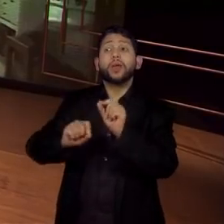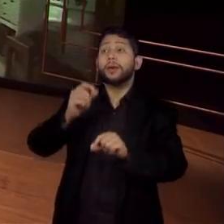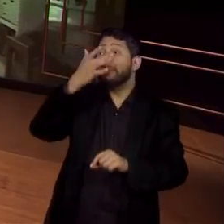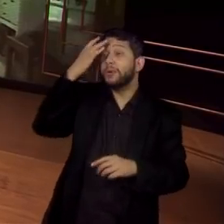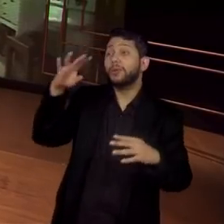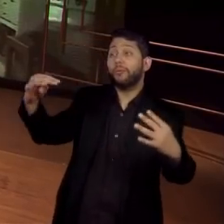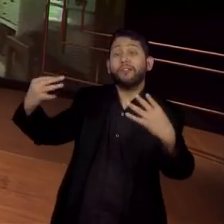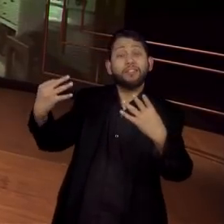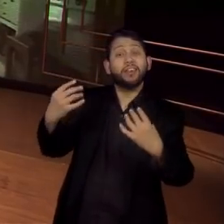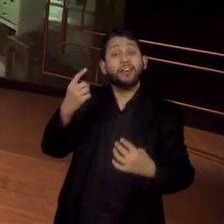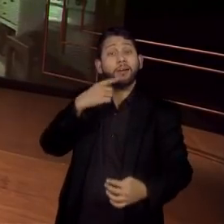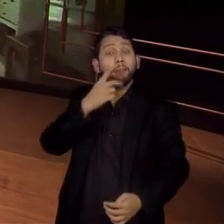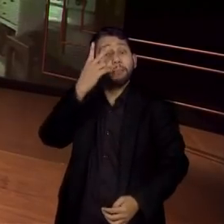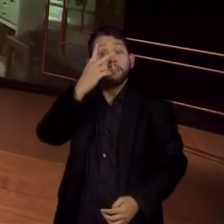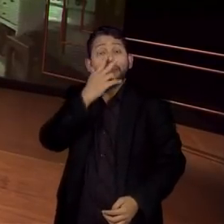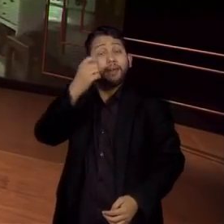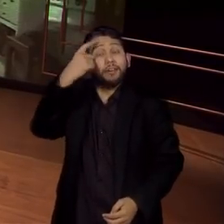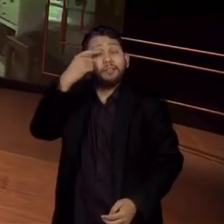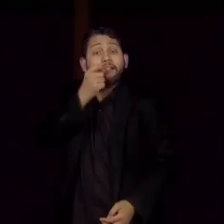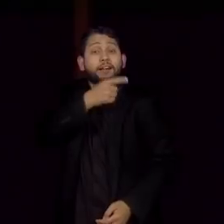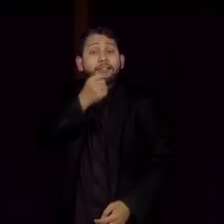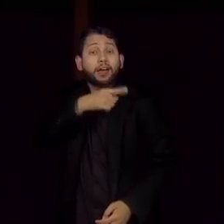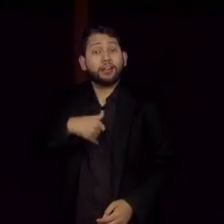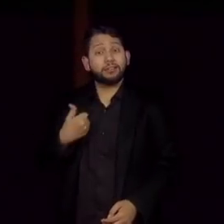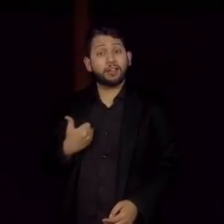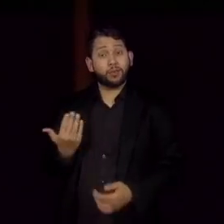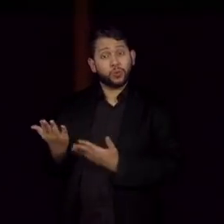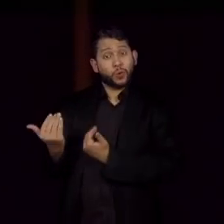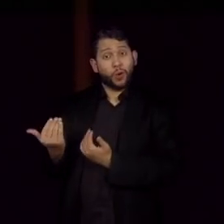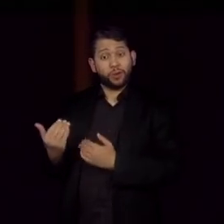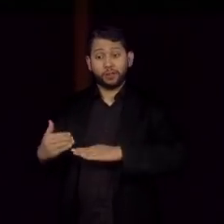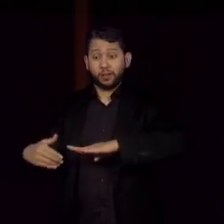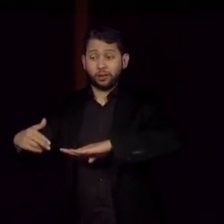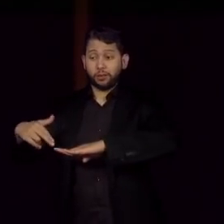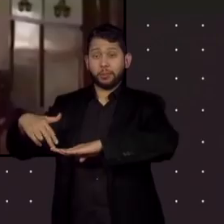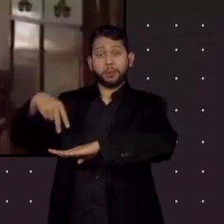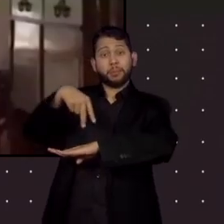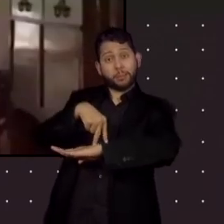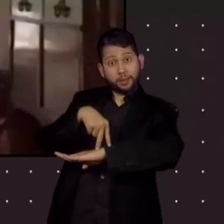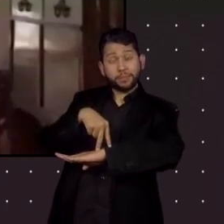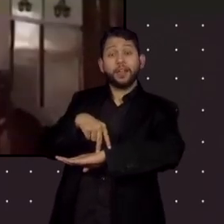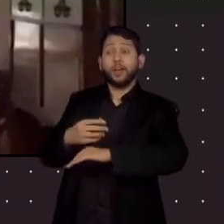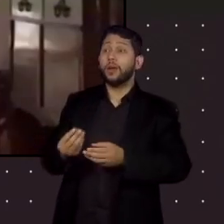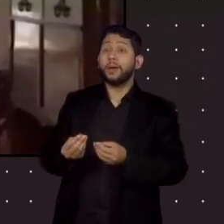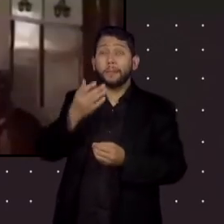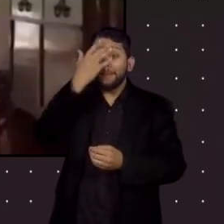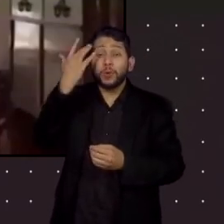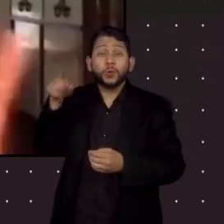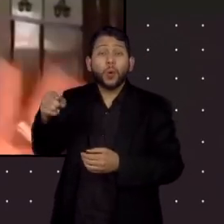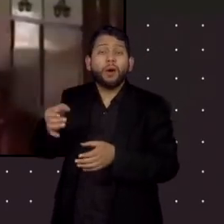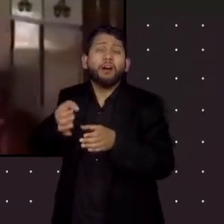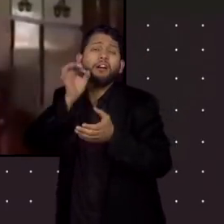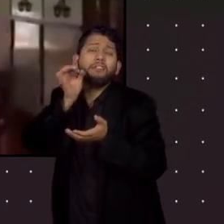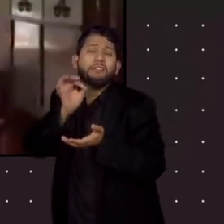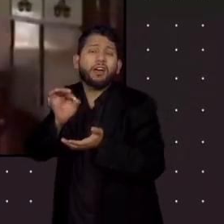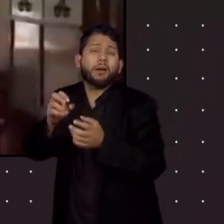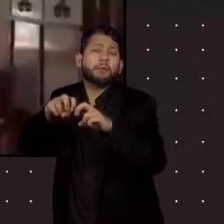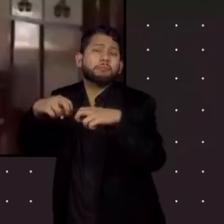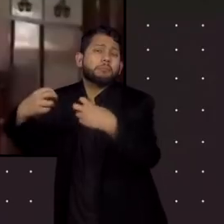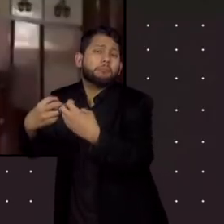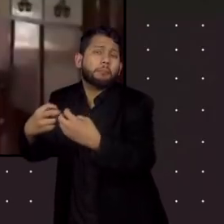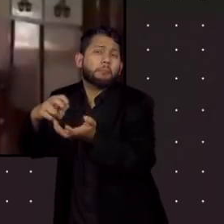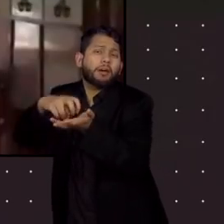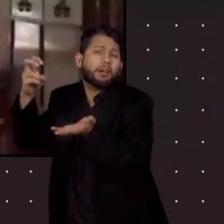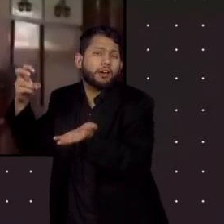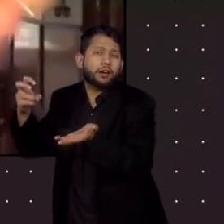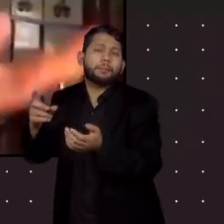achava muito engraçado, aquela criança de 4, 5 anos. Eu chegava no fundo das casas, na hora que estavam todos tomando o seu café da manhã, aquele café da manhã